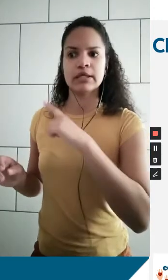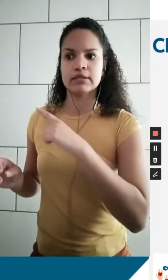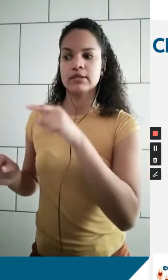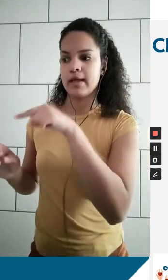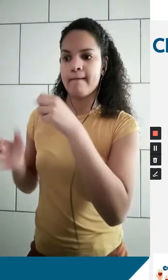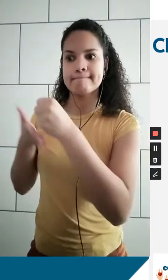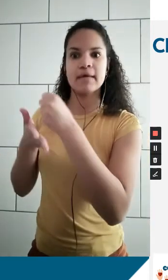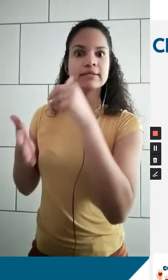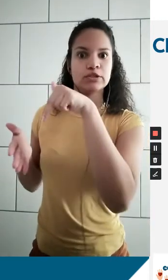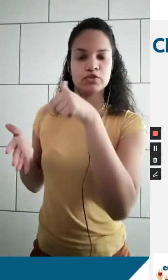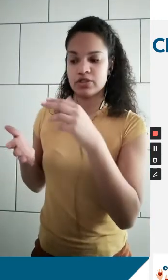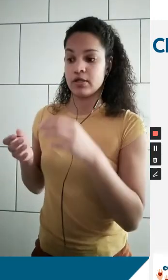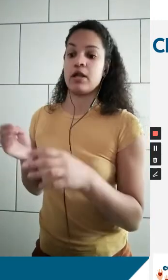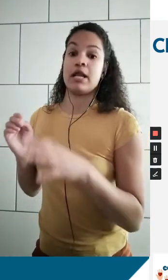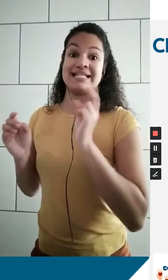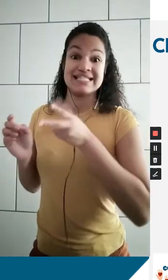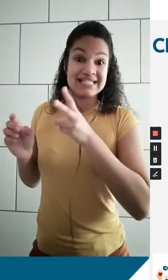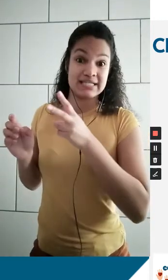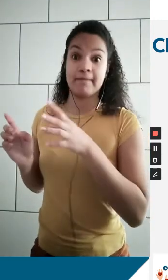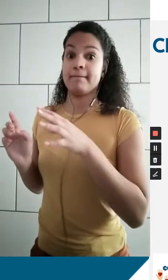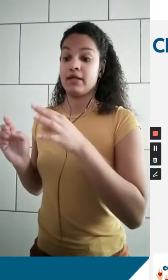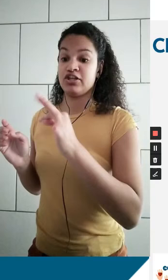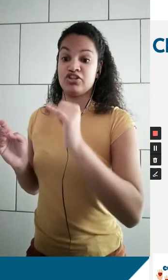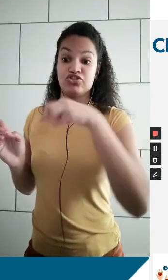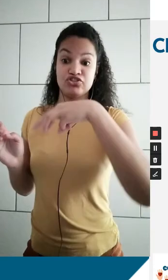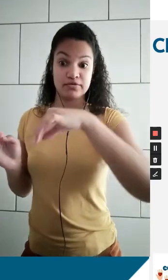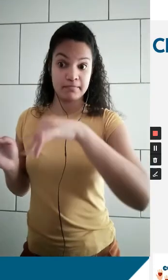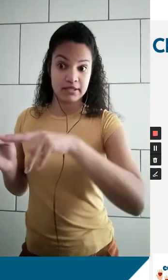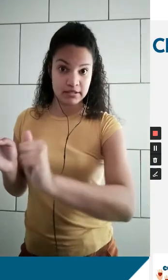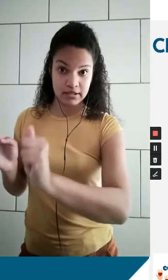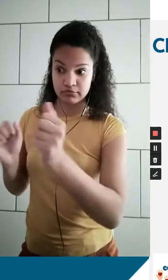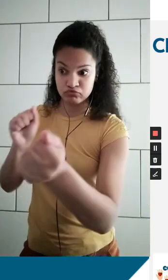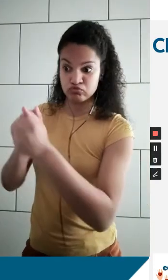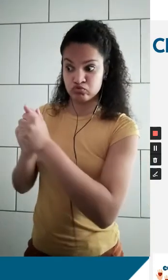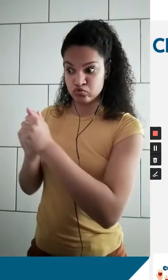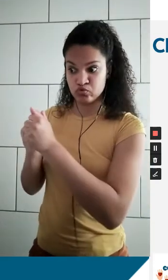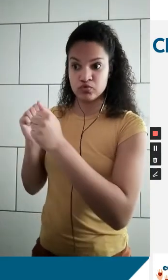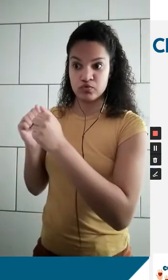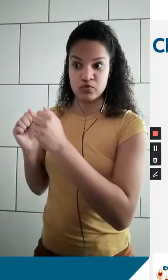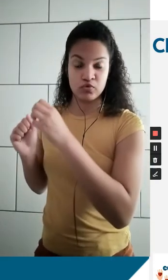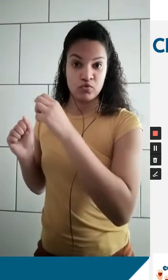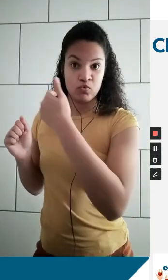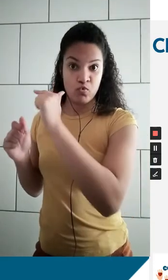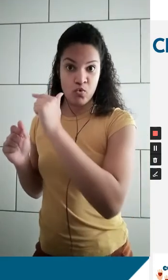nitrogenadas. Sempre a timina com a adenina, sempre a guanina com citosina. É um encaixe